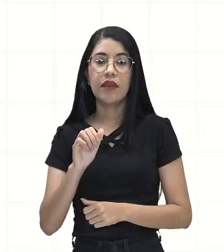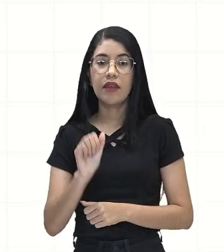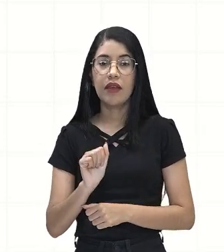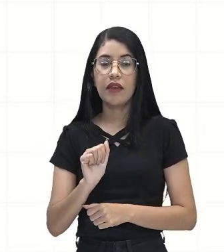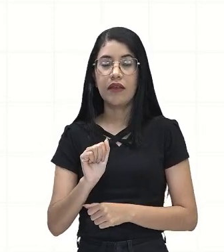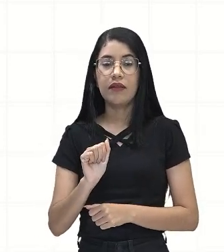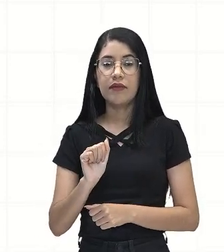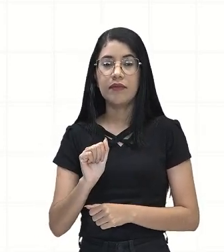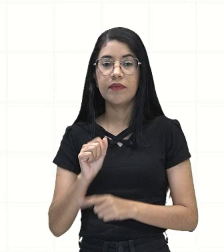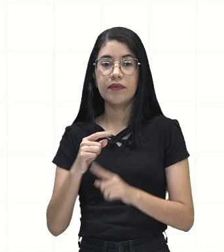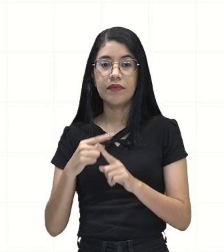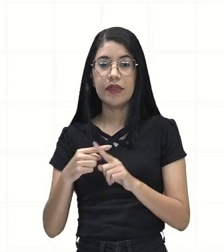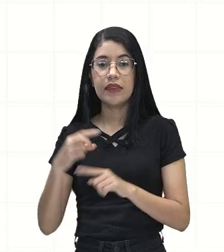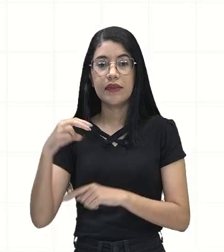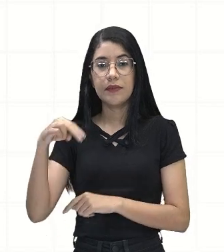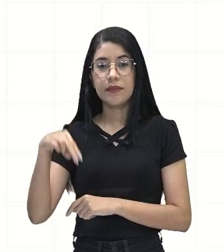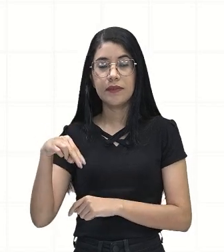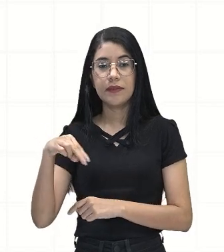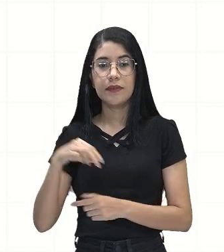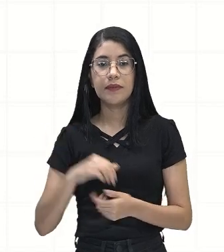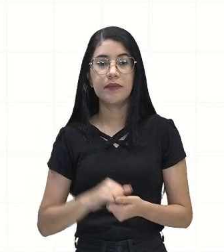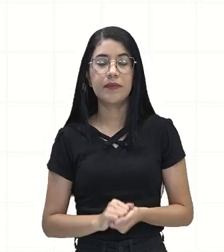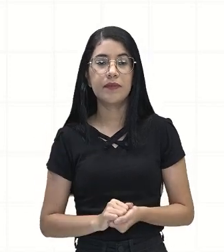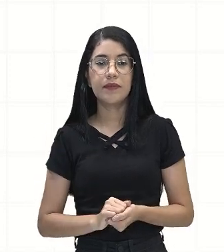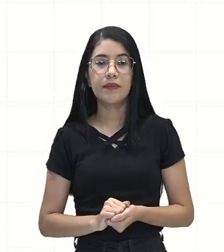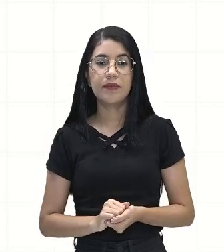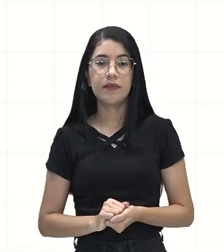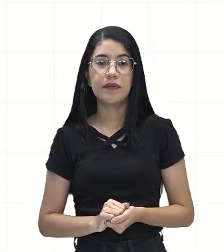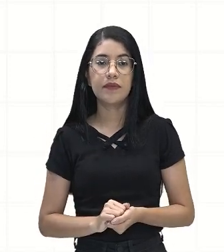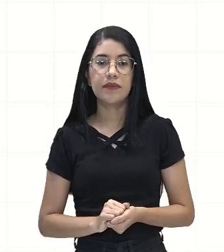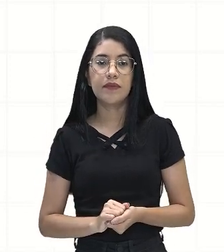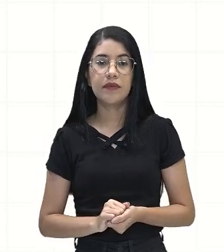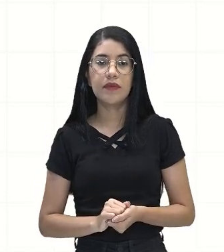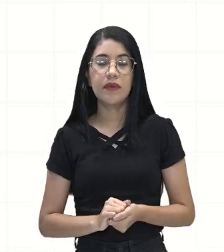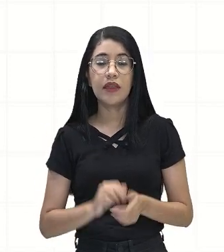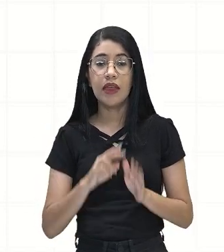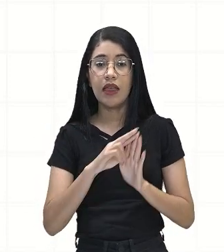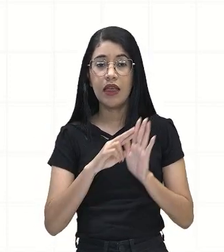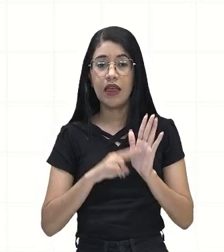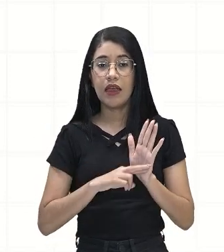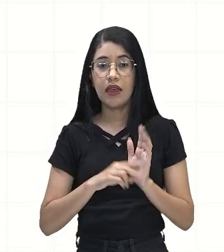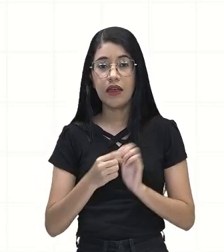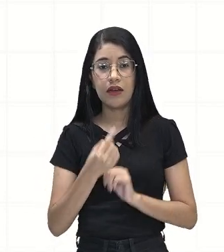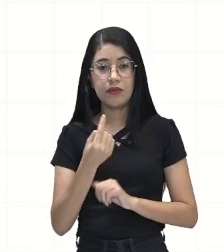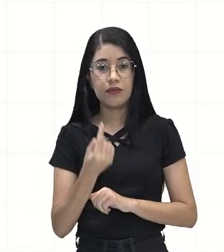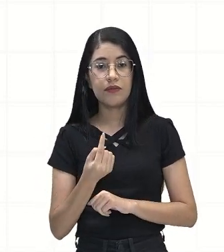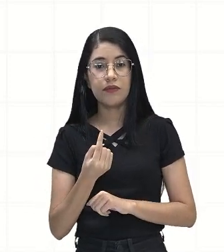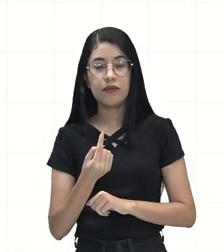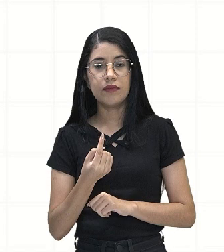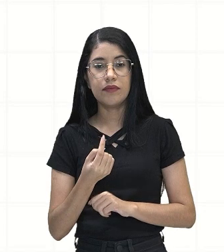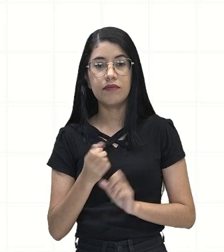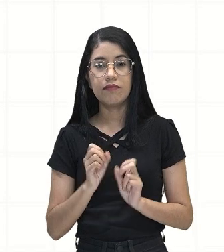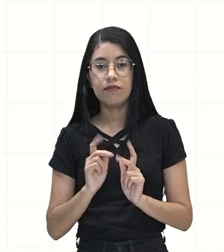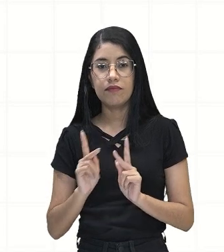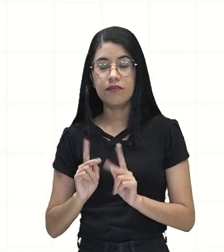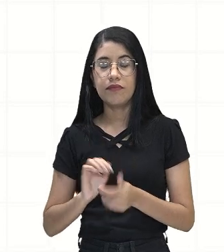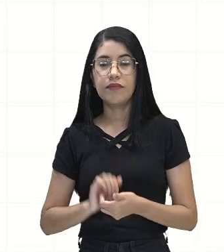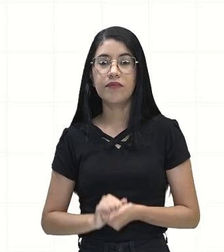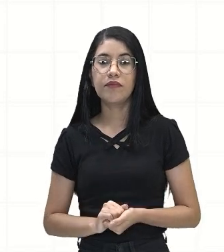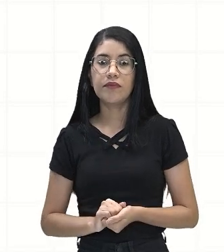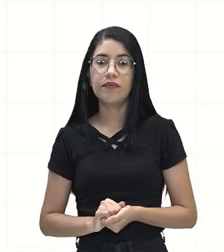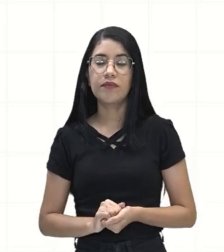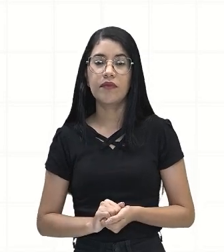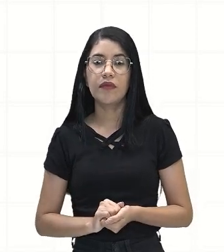vezes a sua projeção. Muito bem. Essa daqui é a nossa primeira relação.